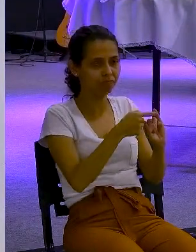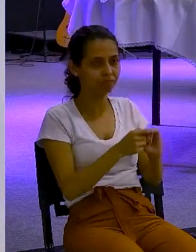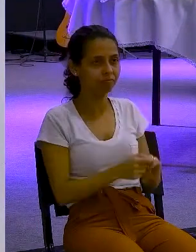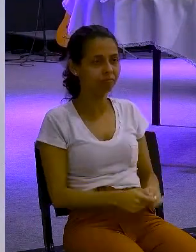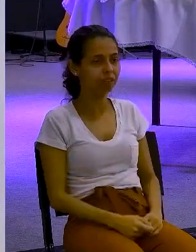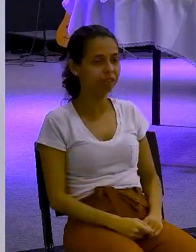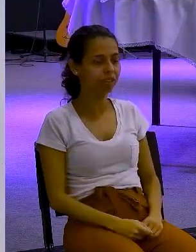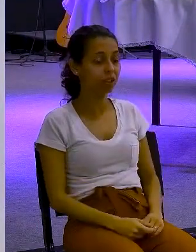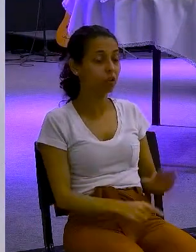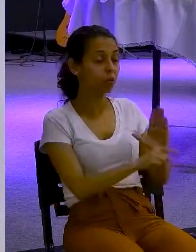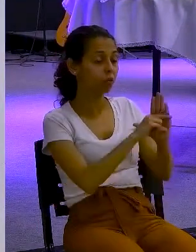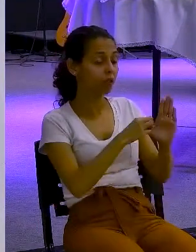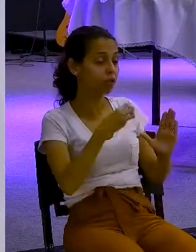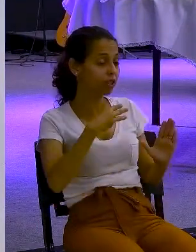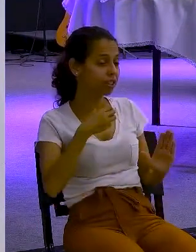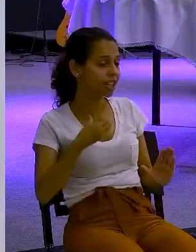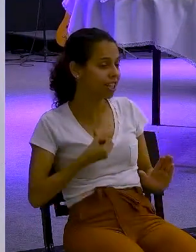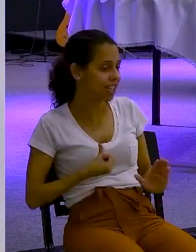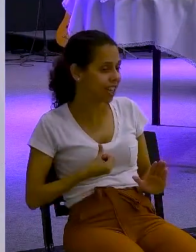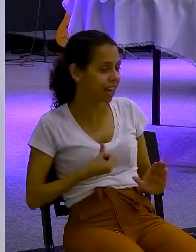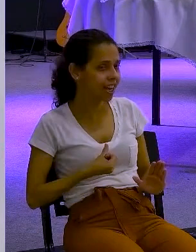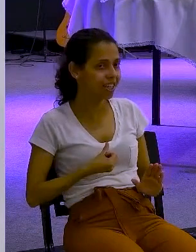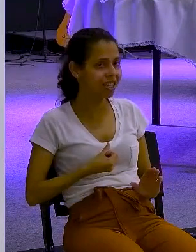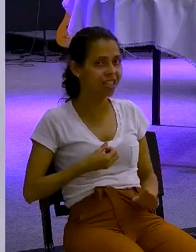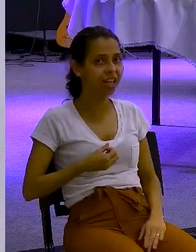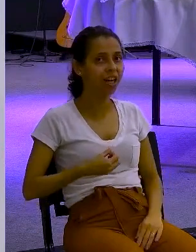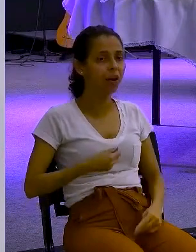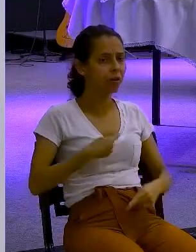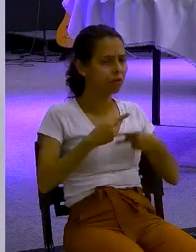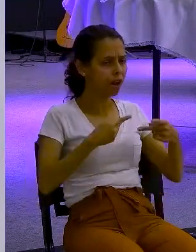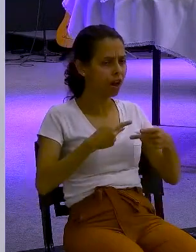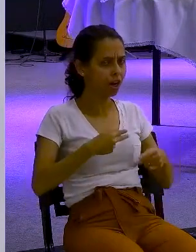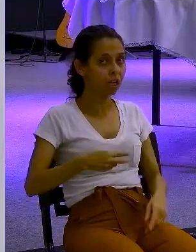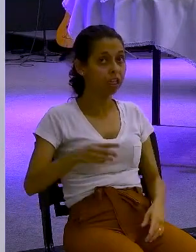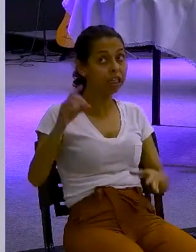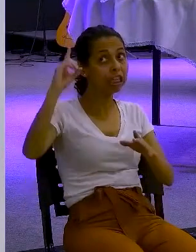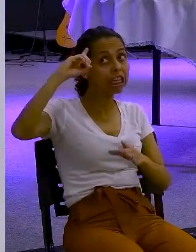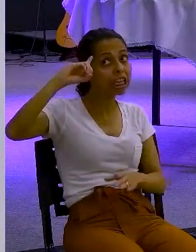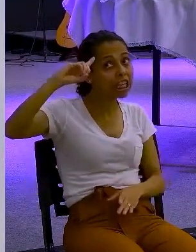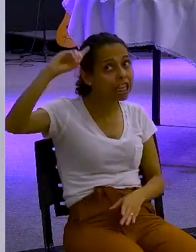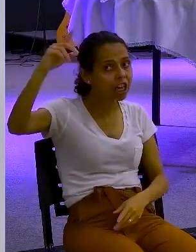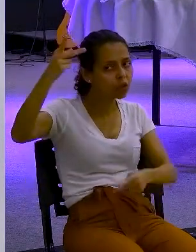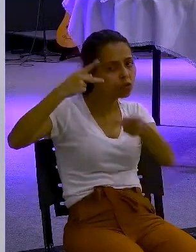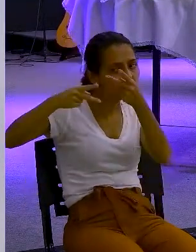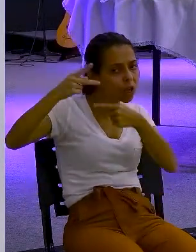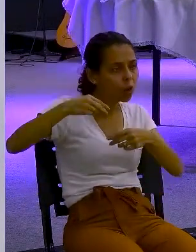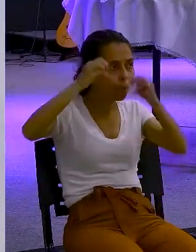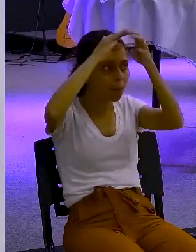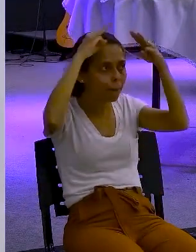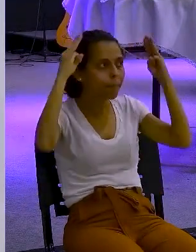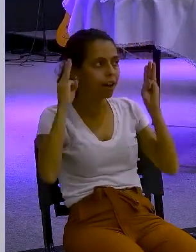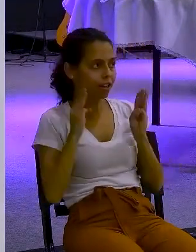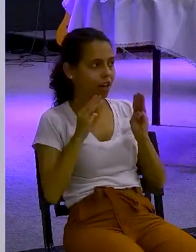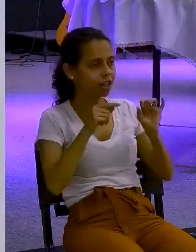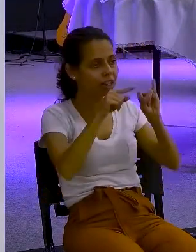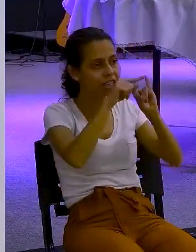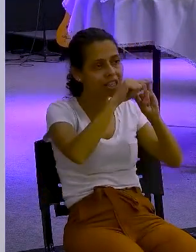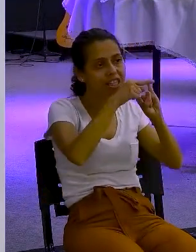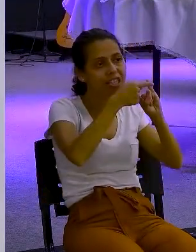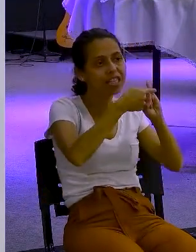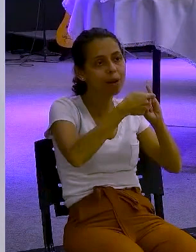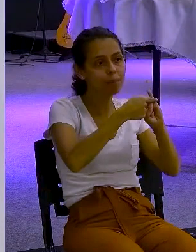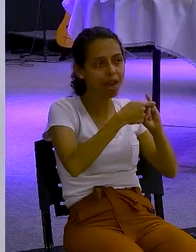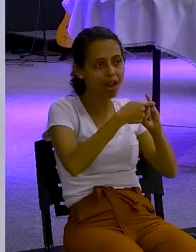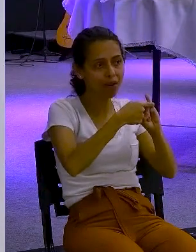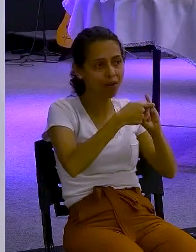Verso de número 36 diz: e Isabel, tua parenta, igualmente concebeu um filho na sua velhice, sendo este já o 6º